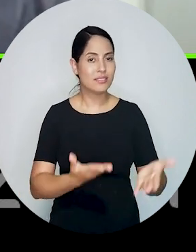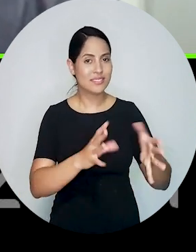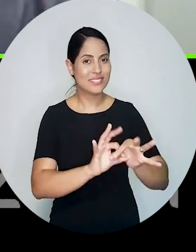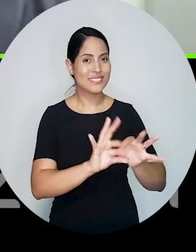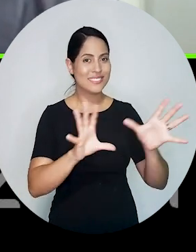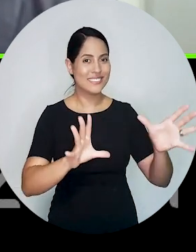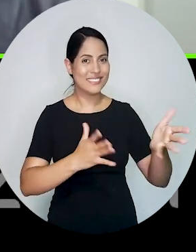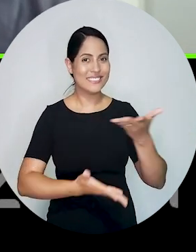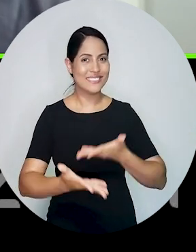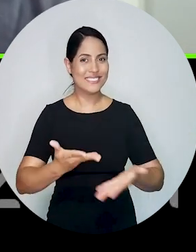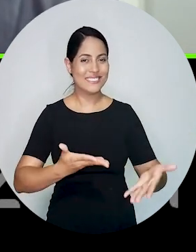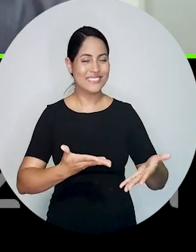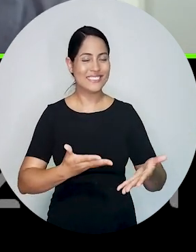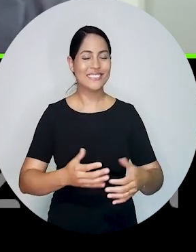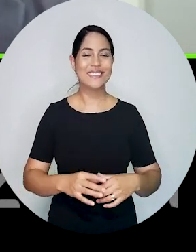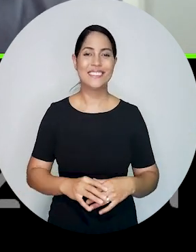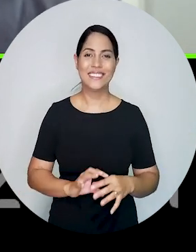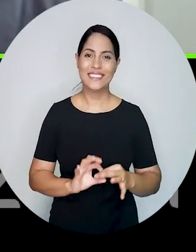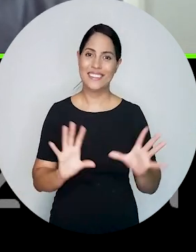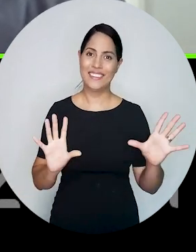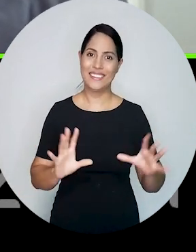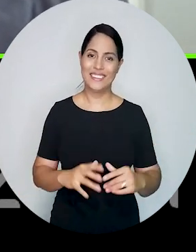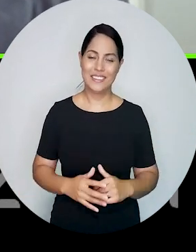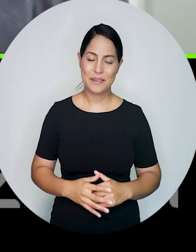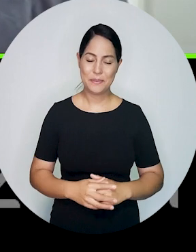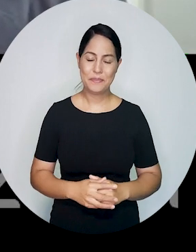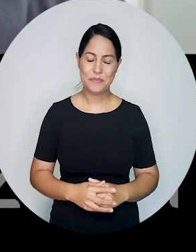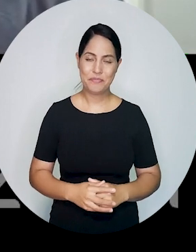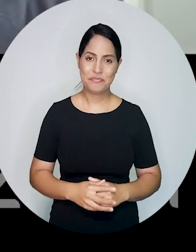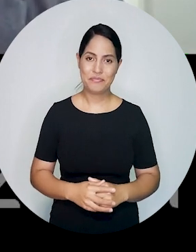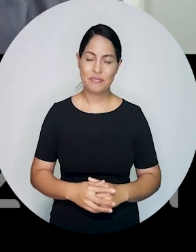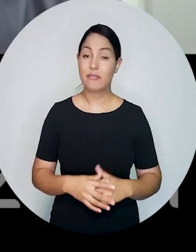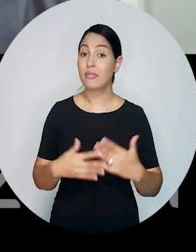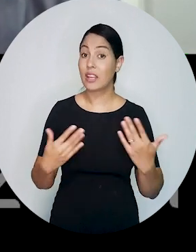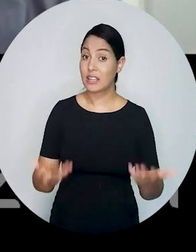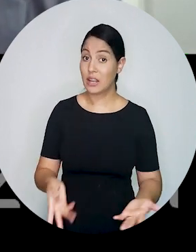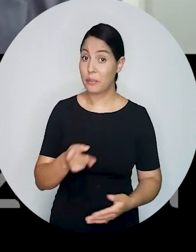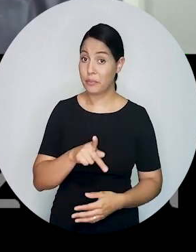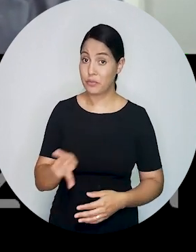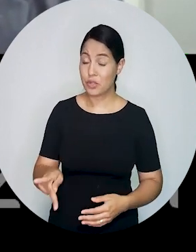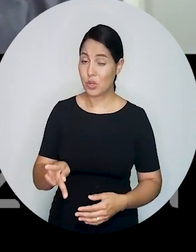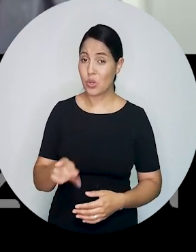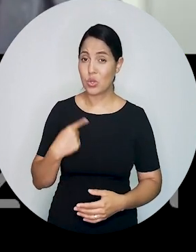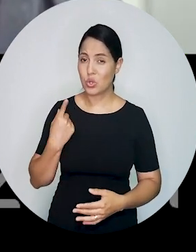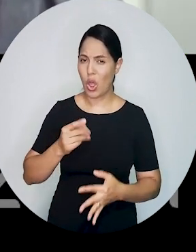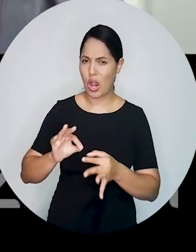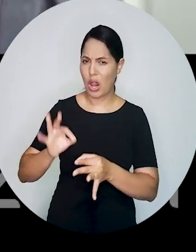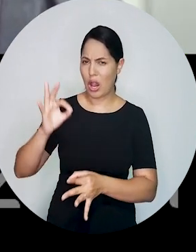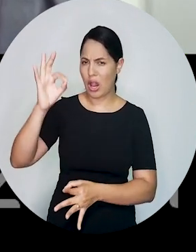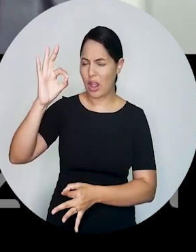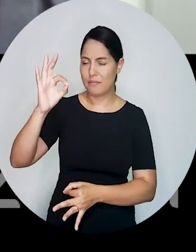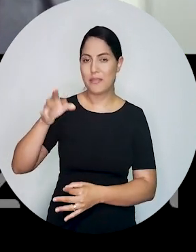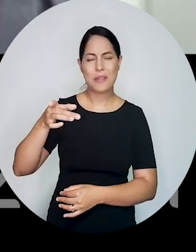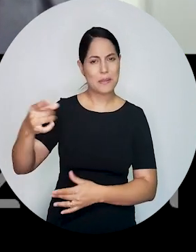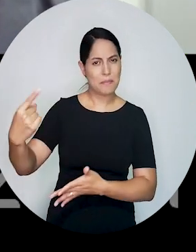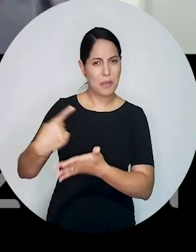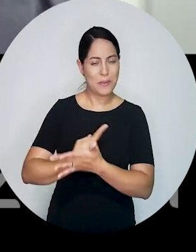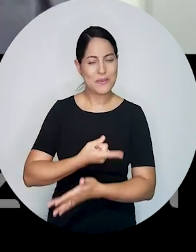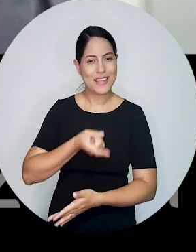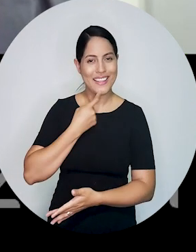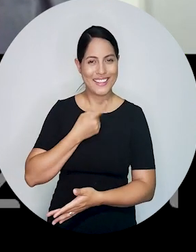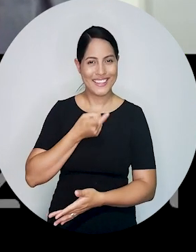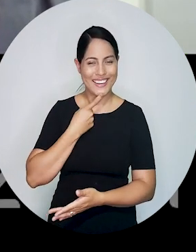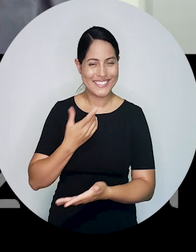empresário, explica pra gente, fica à vontade, nós estamos aqui e ouvidos atentos contigo. Eu sou, sem mais